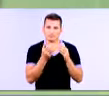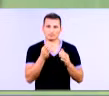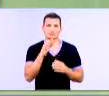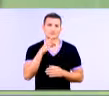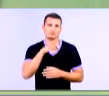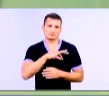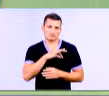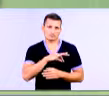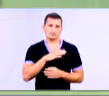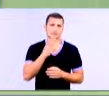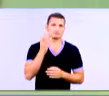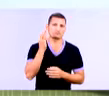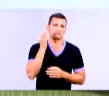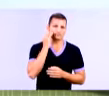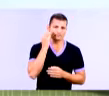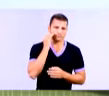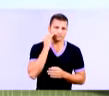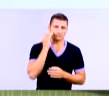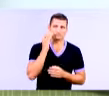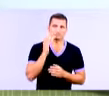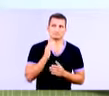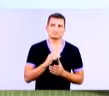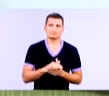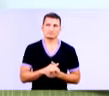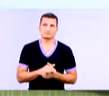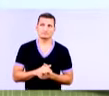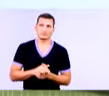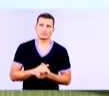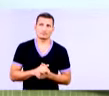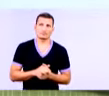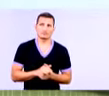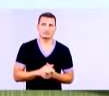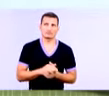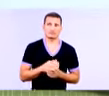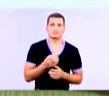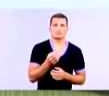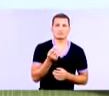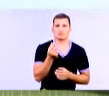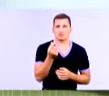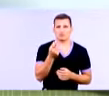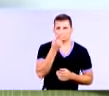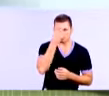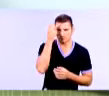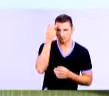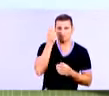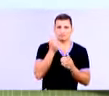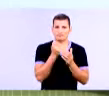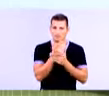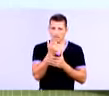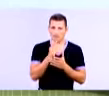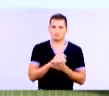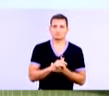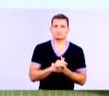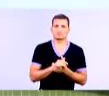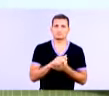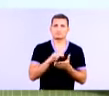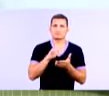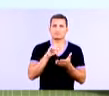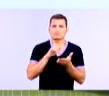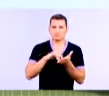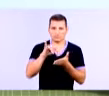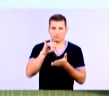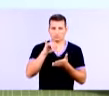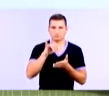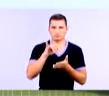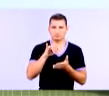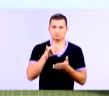eu verifico, eu verifico quanto a pessoa vai pagar de imposto de renda, que é 27,5% daquele imposto de renda, eu fiz um cálculo